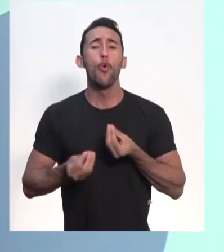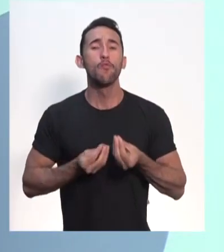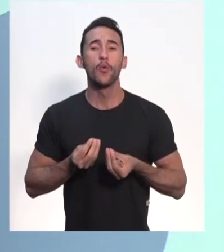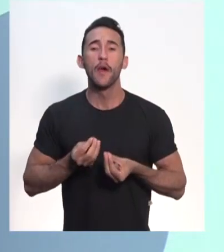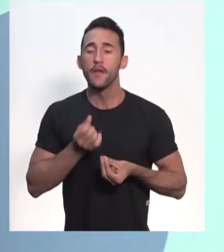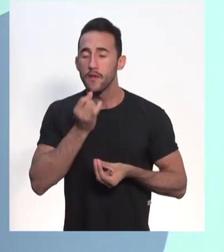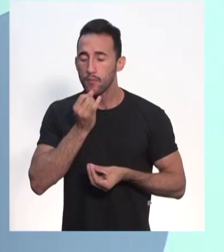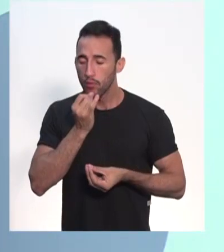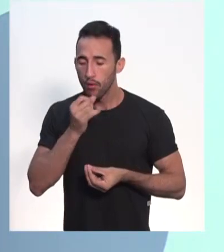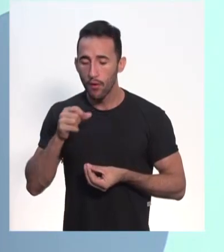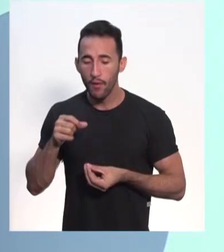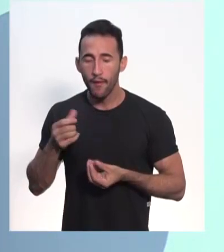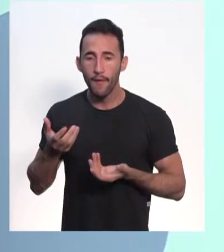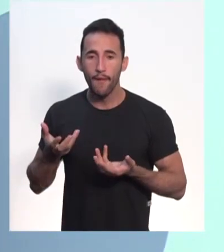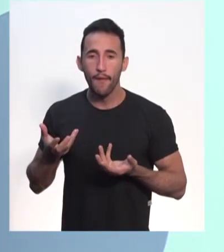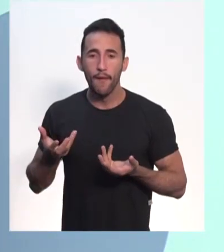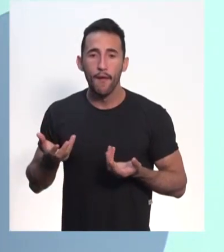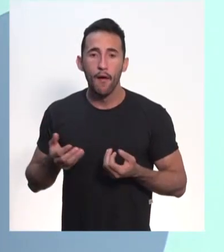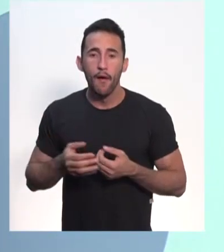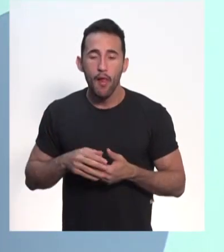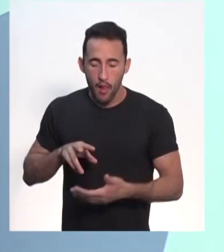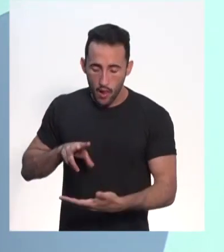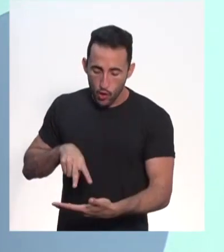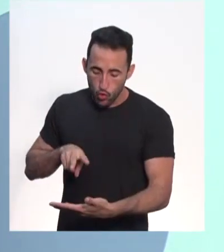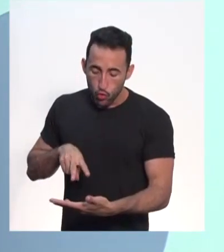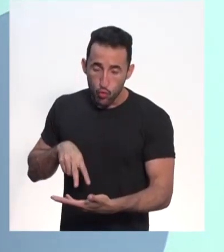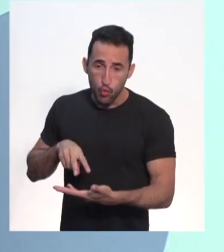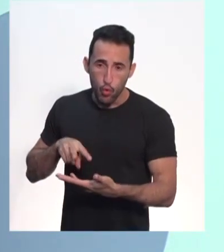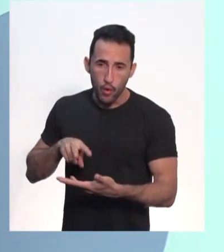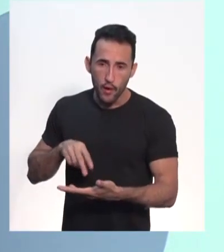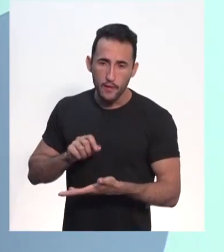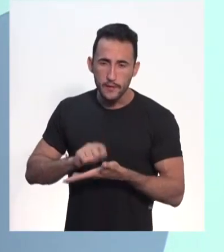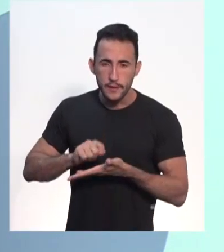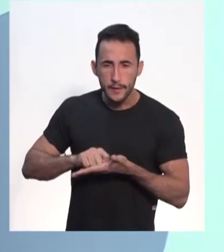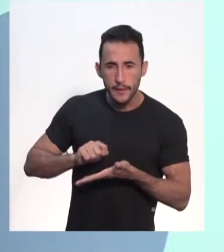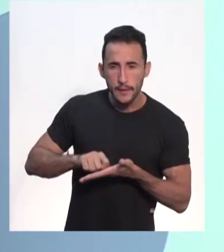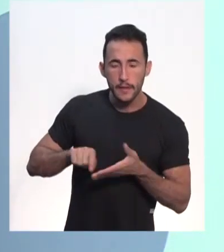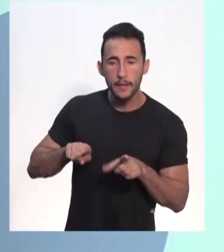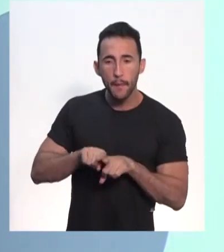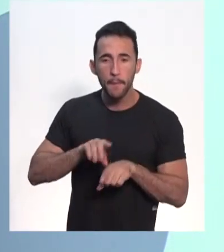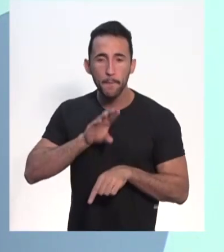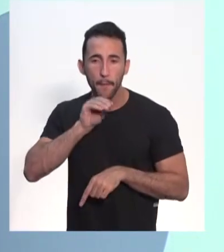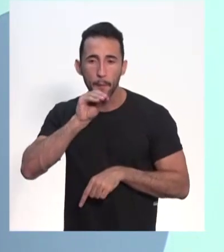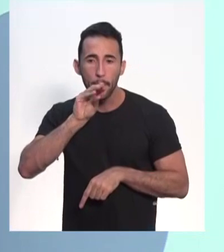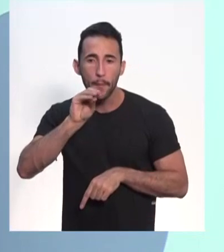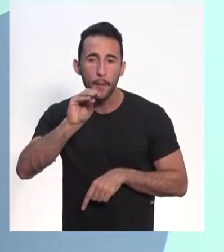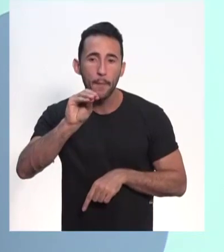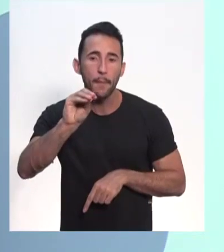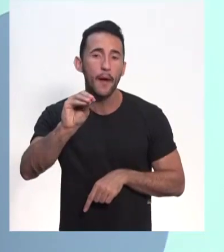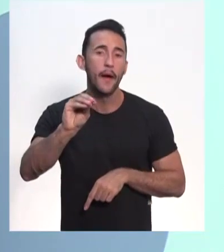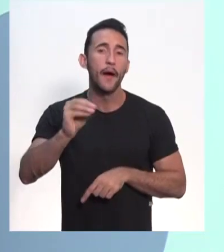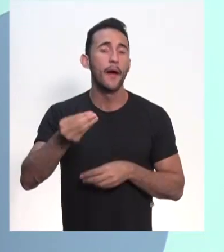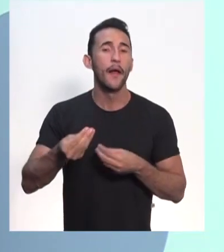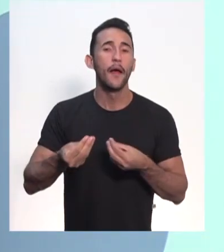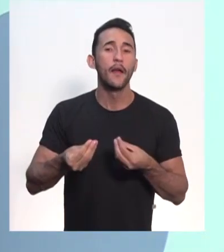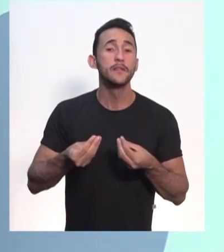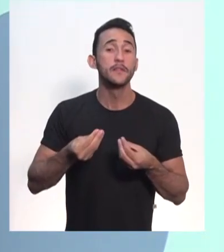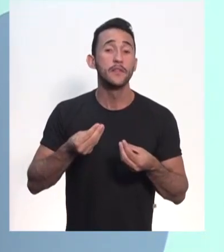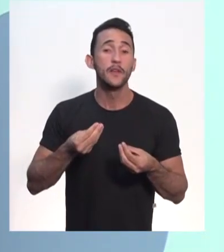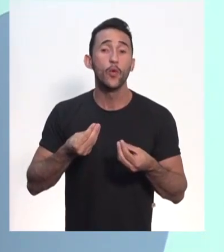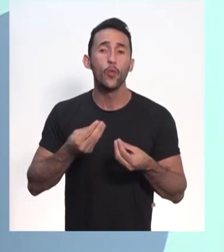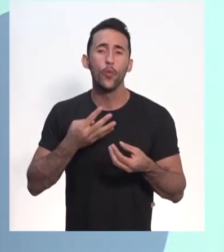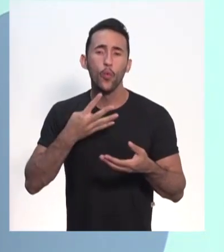para os materiais, em diferentes habilidades, tanto de leitura quanto de escrita, para que os